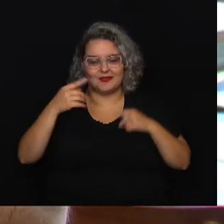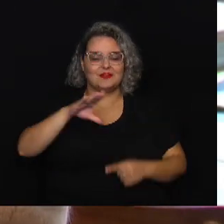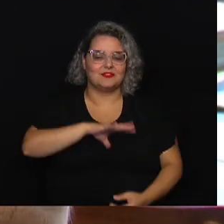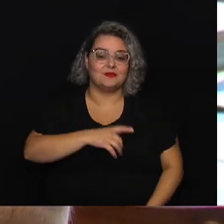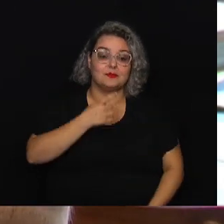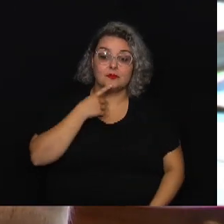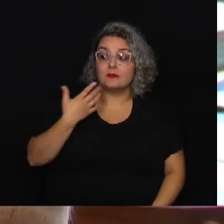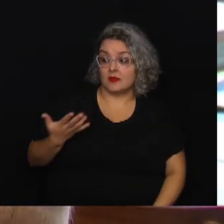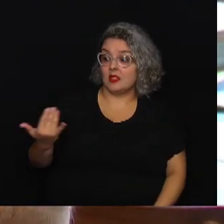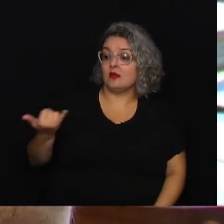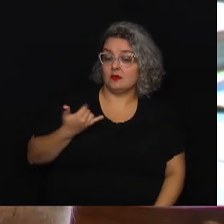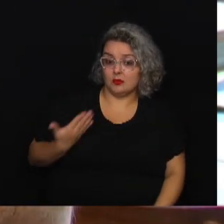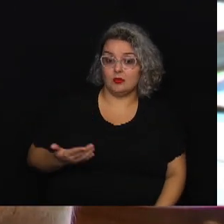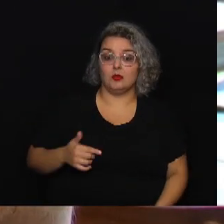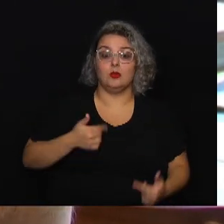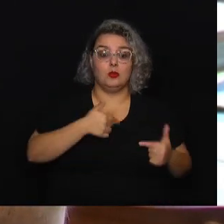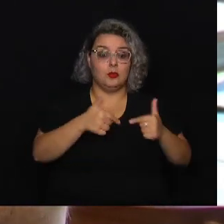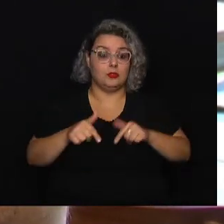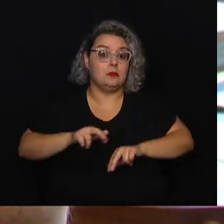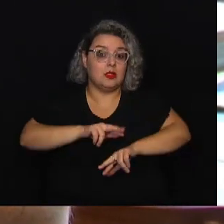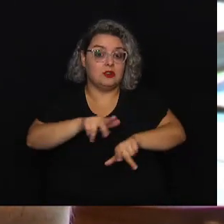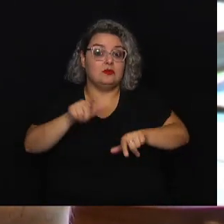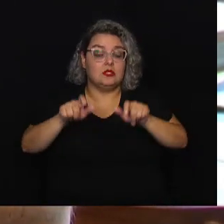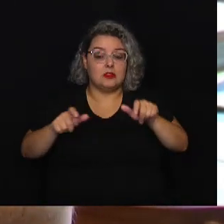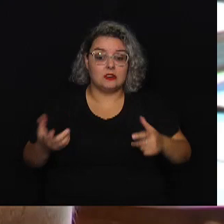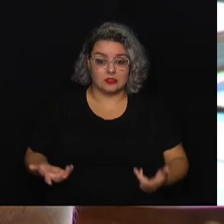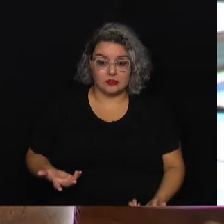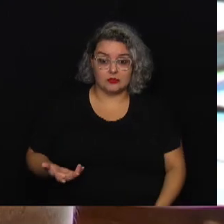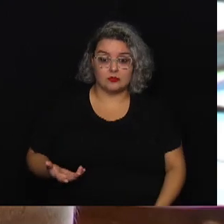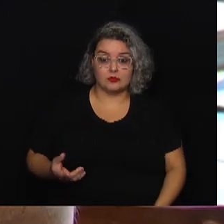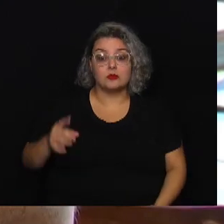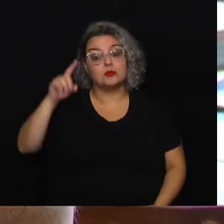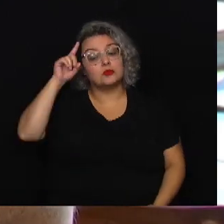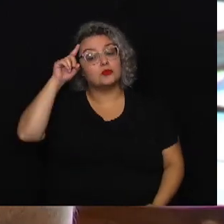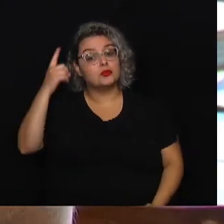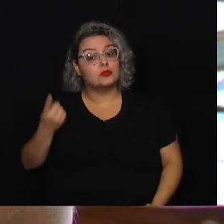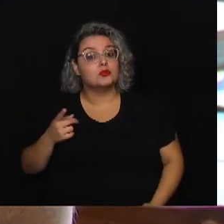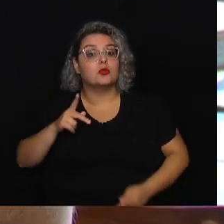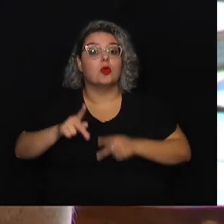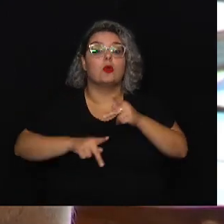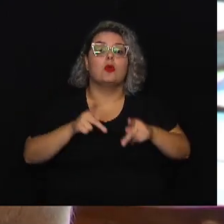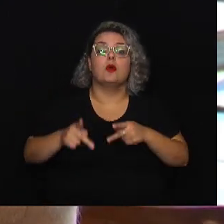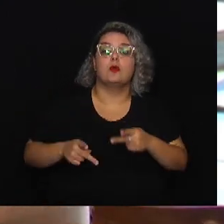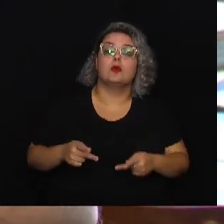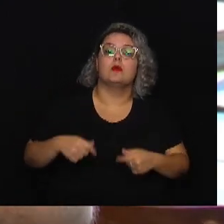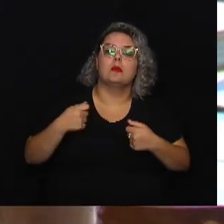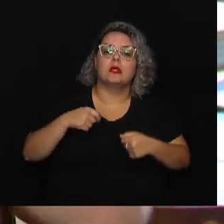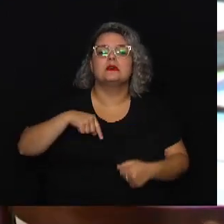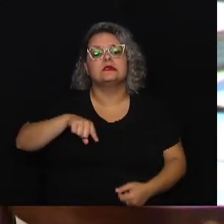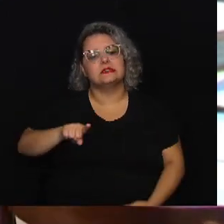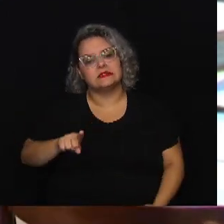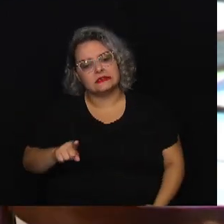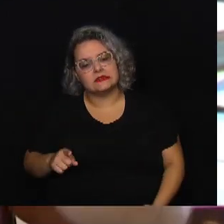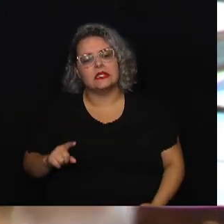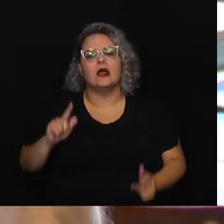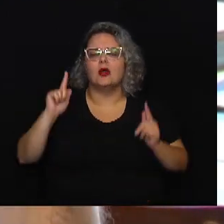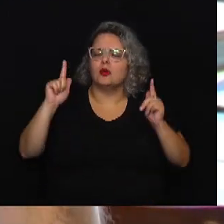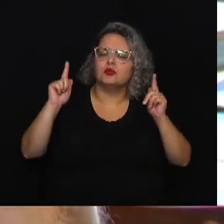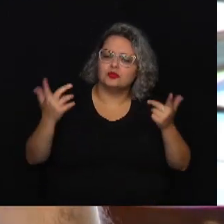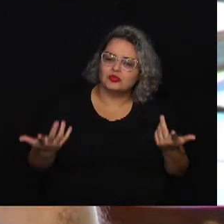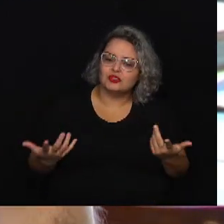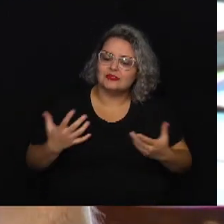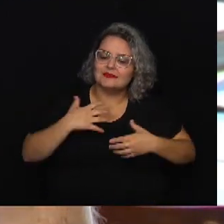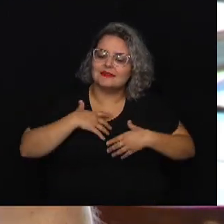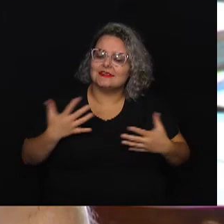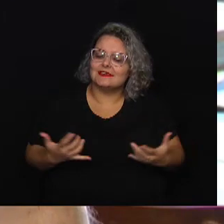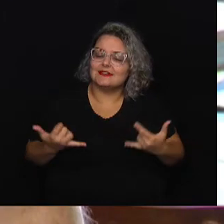você citou, né, o trabalho de tanta gente, no dia o público tem que ir lá prestigiar, né, e sentir a